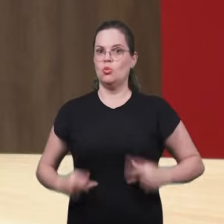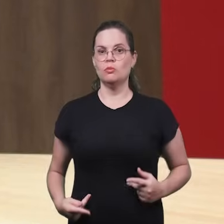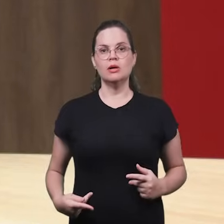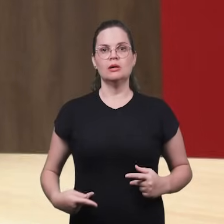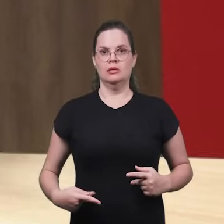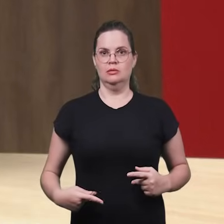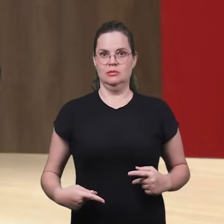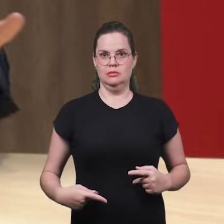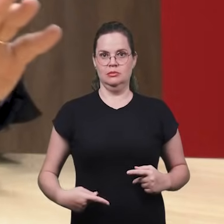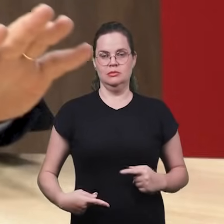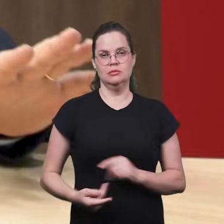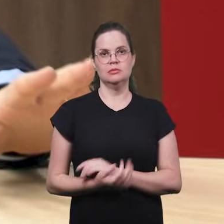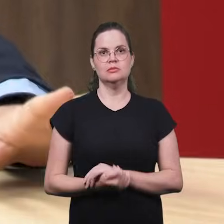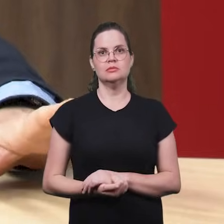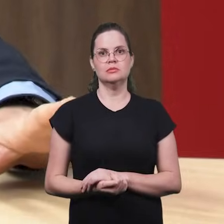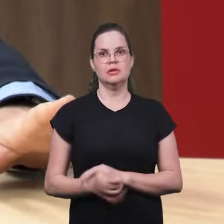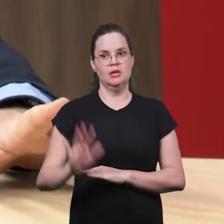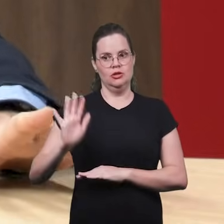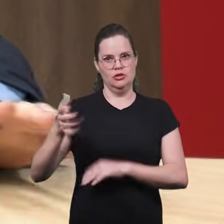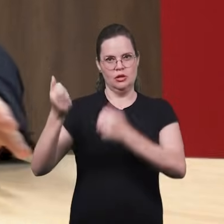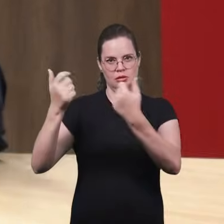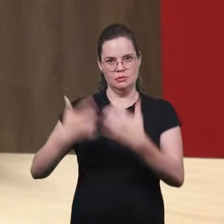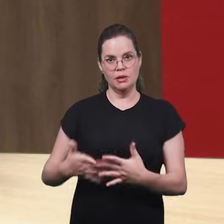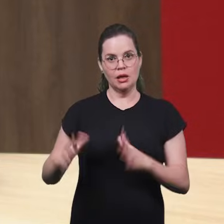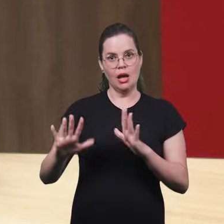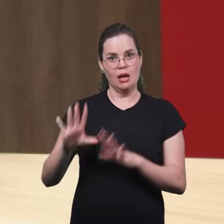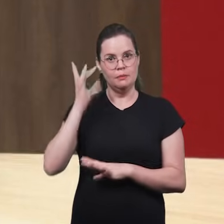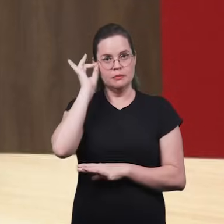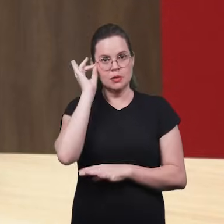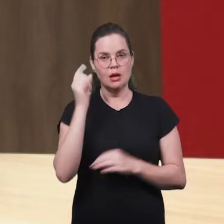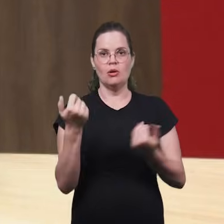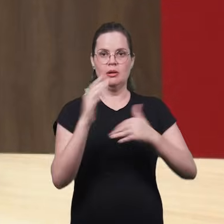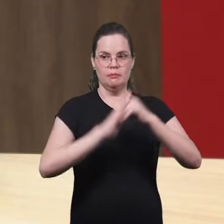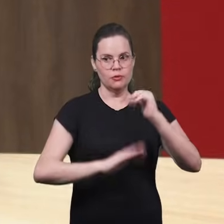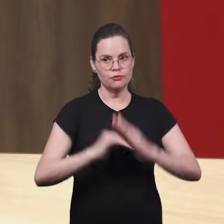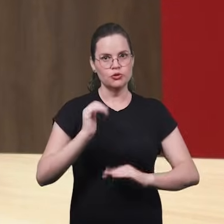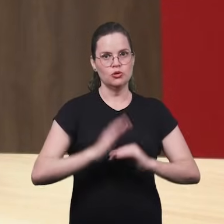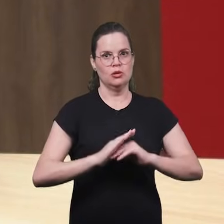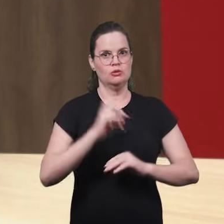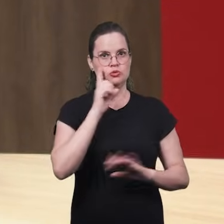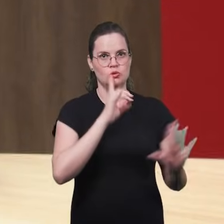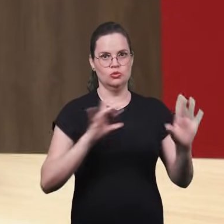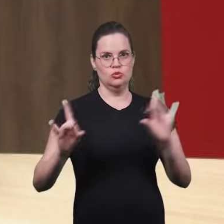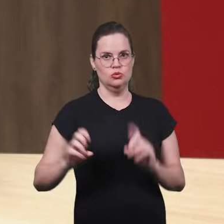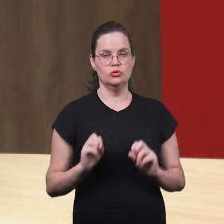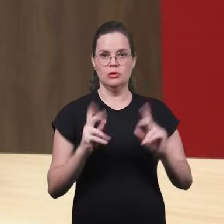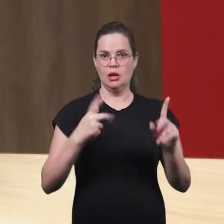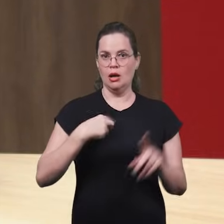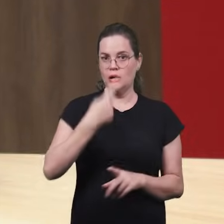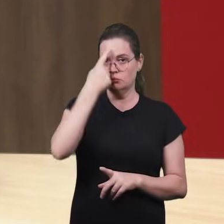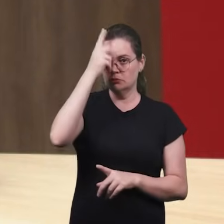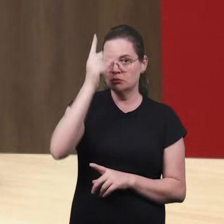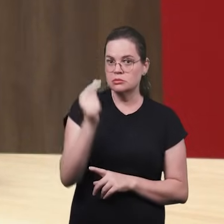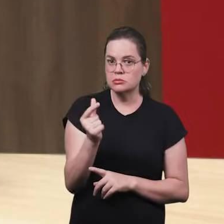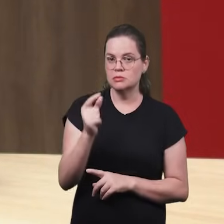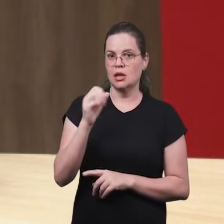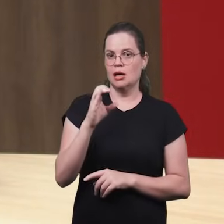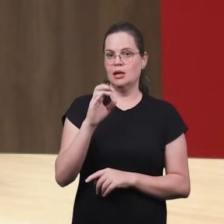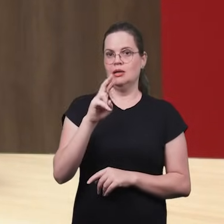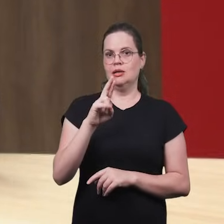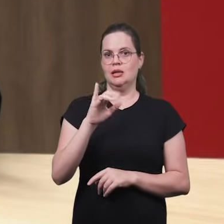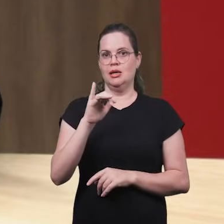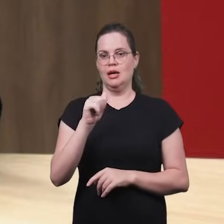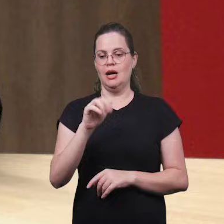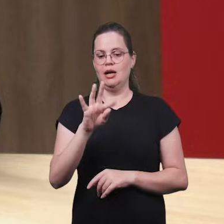Humana. Isso, aqui eu entrei no aspecto espiritual, entrei no aspecto pessoal, profissional, do cotidiano. Criatividade.